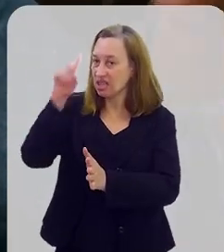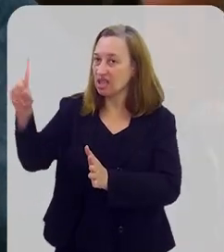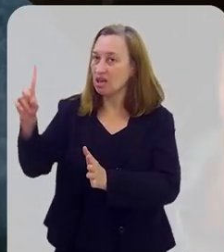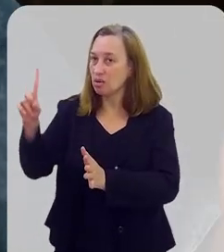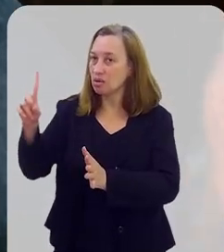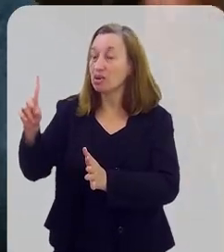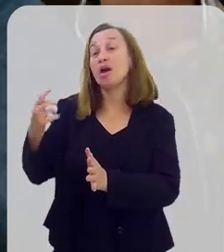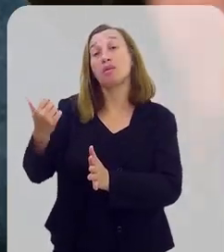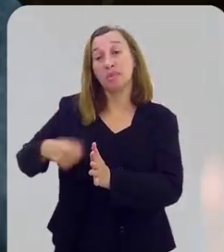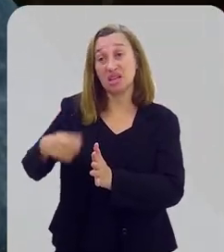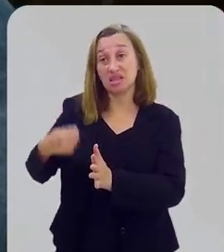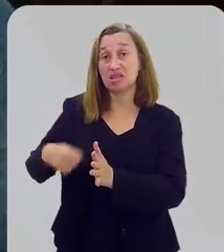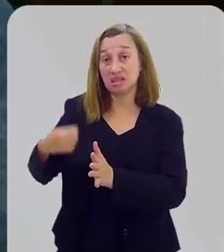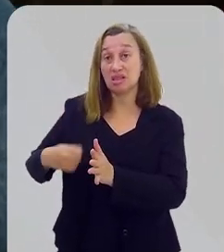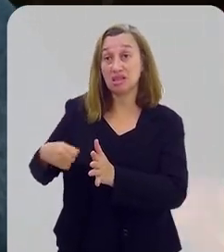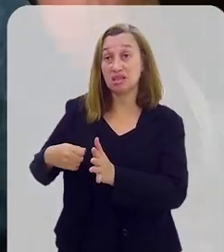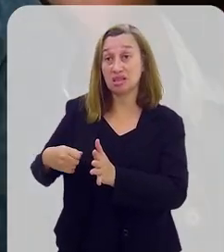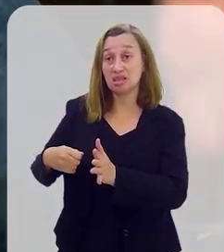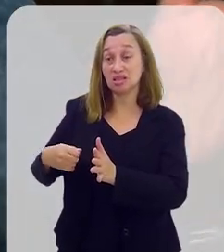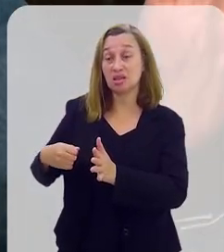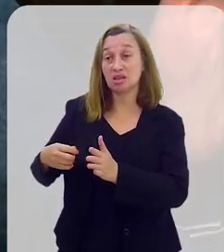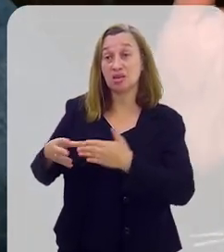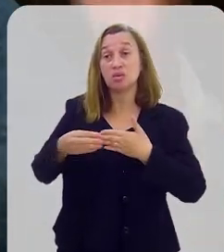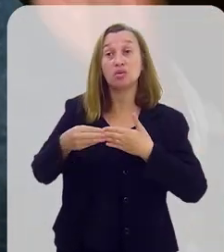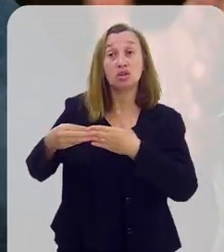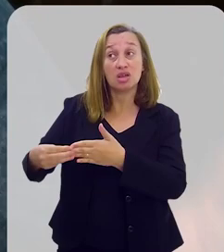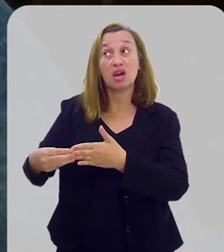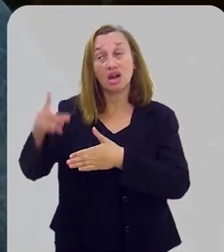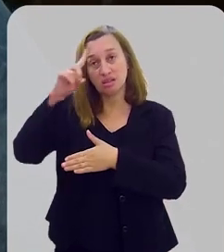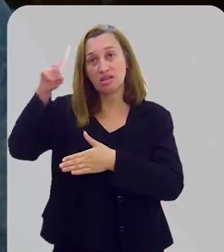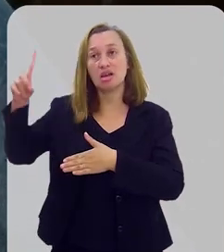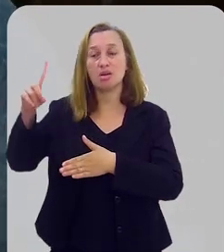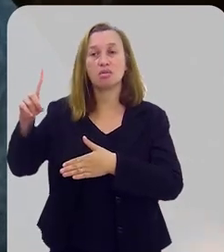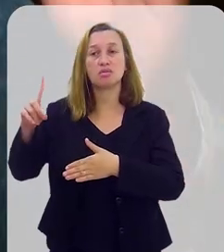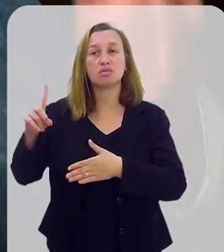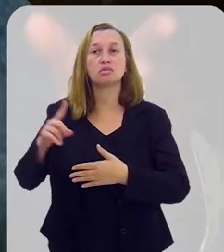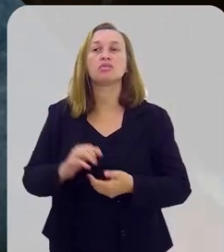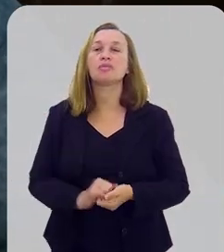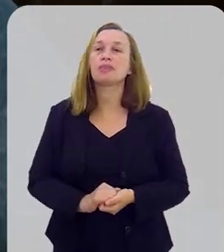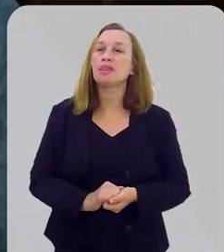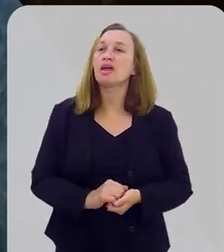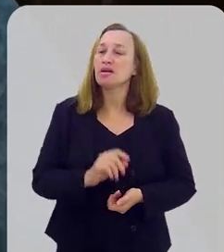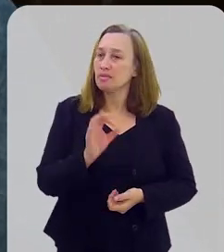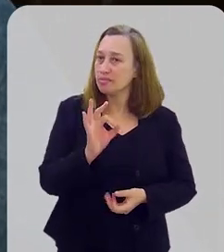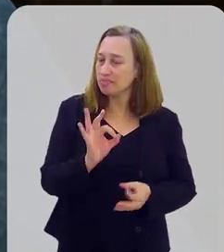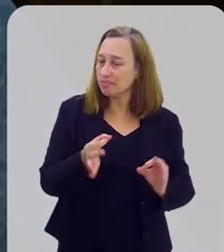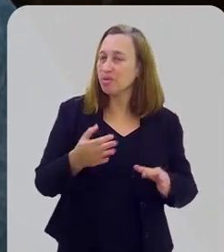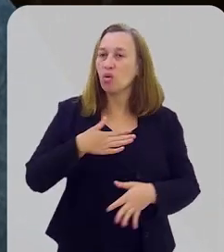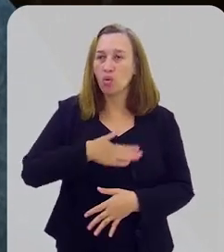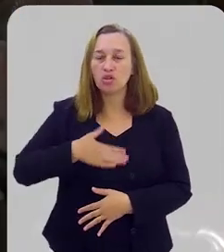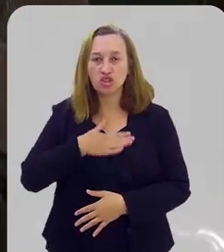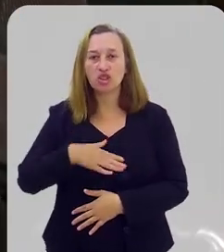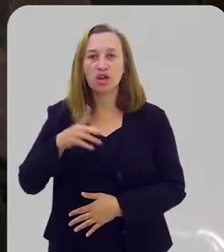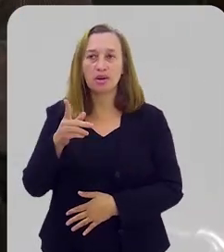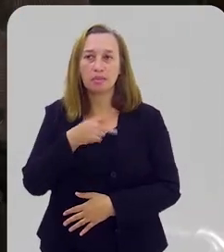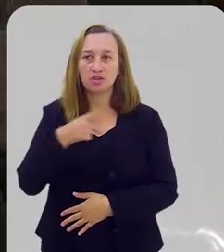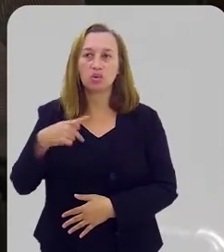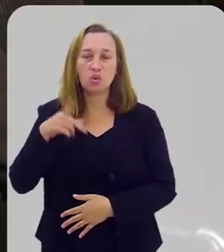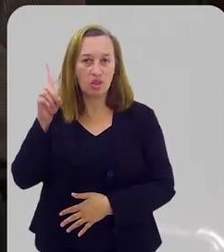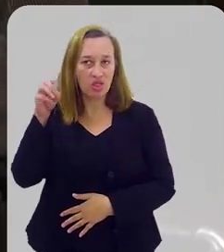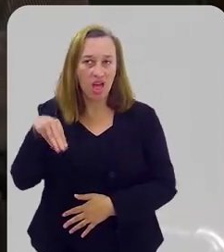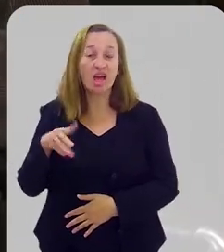guardando te protegendo te guiando se você não foi direcionado por Deus não vai irmão gostei dis gostei Dan pastor Dan falando aqui